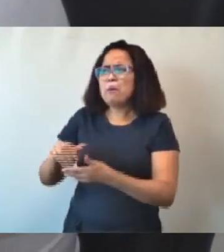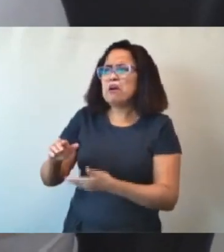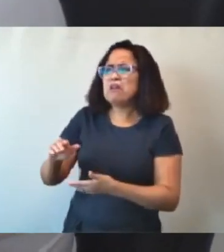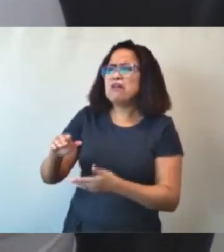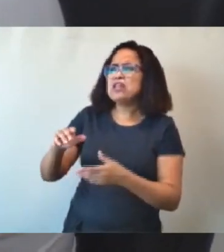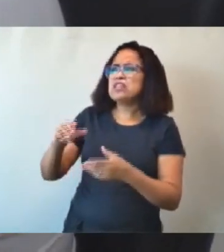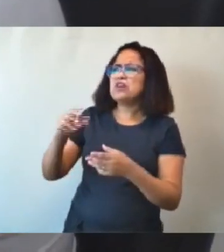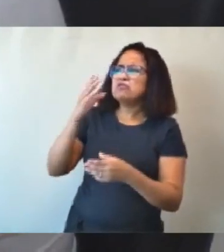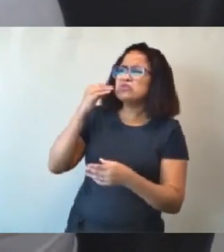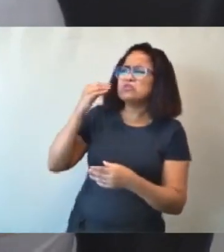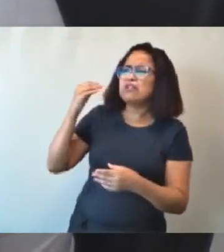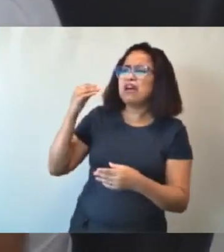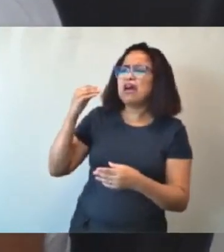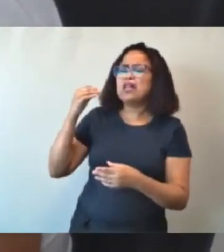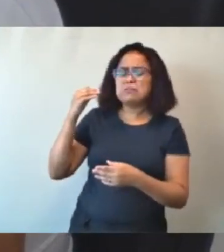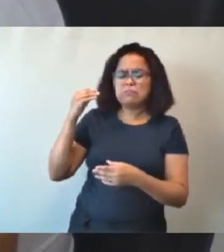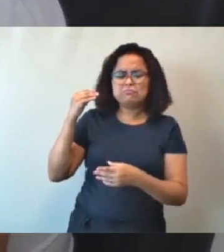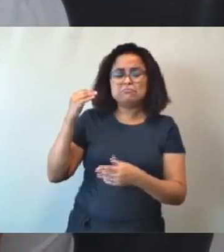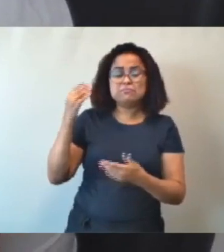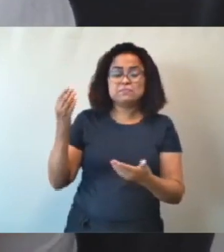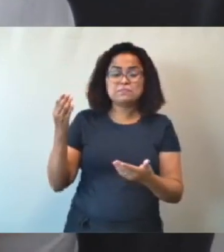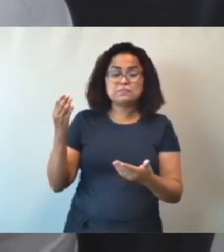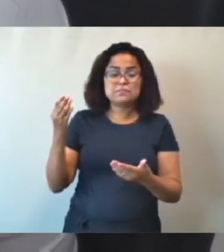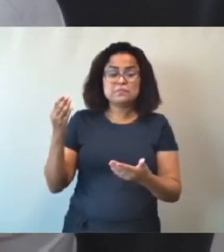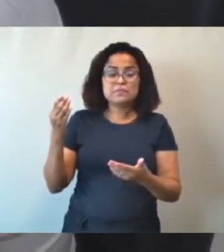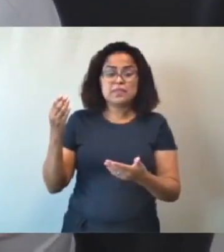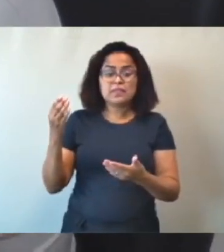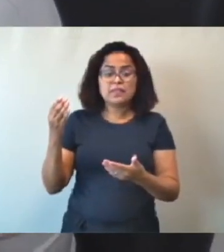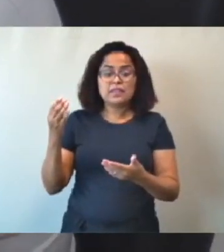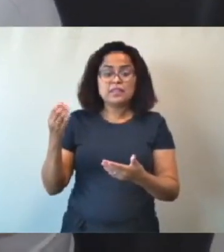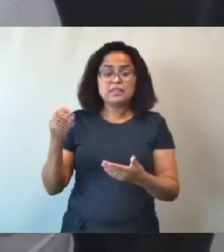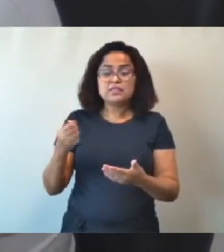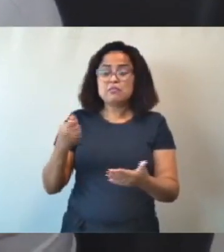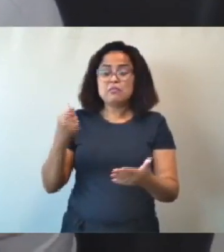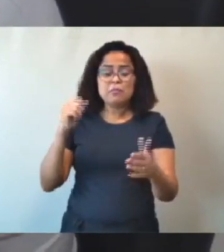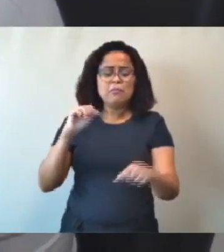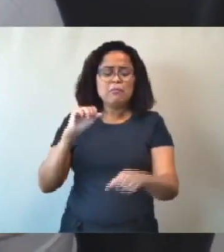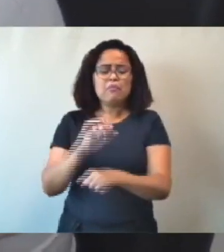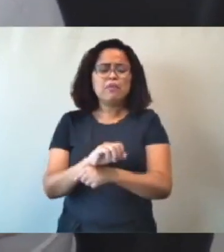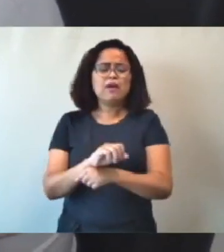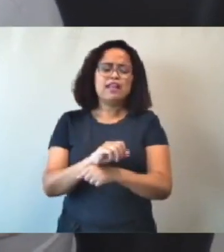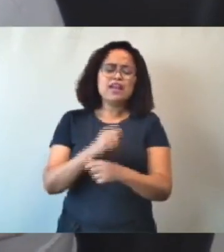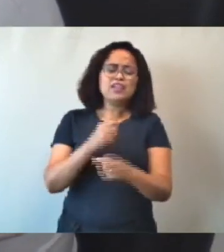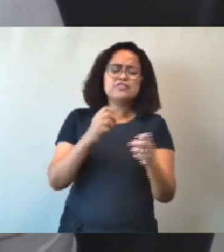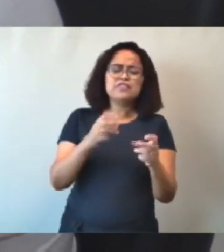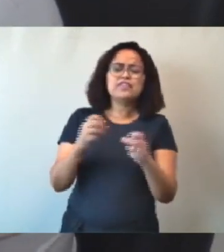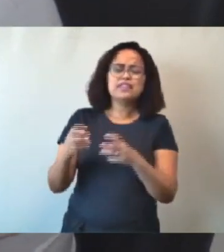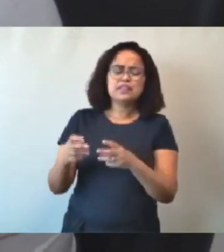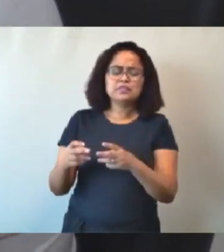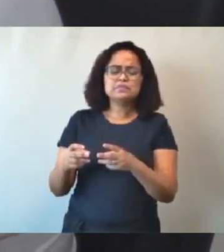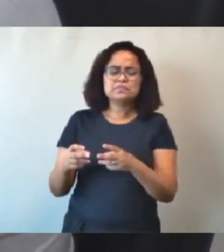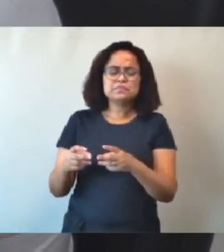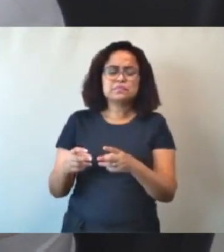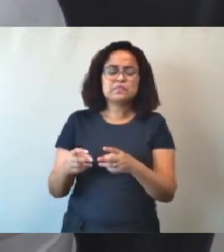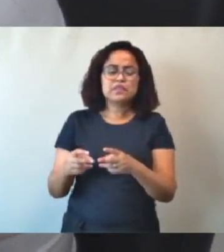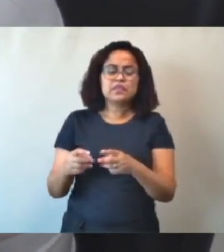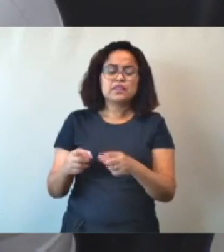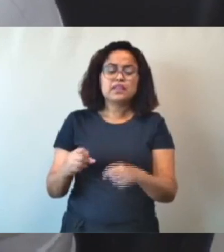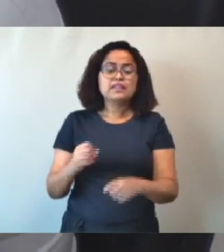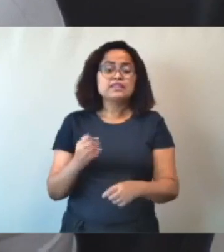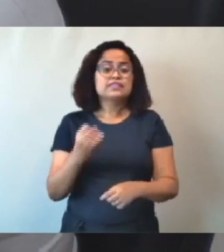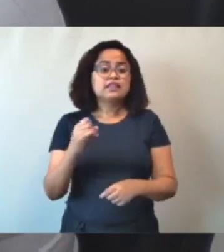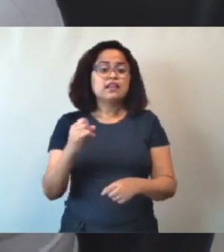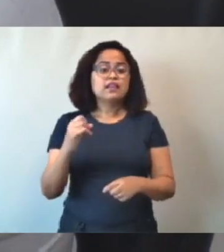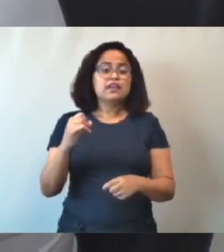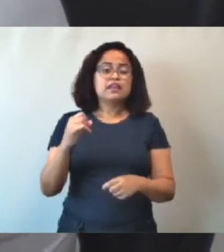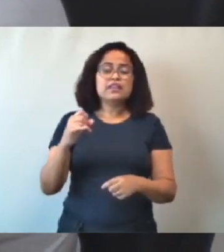municipal, estadual e federal. Se você parar de vender, você para de recolher imposto. Se o camarada vai fechar a loja dele, vai